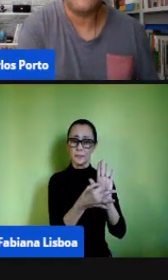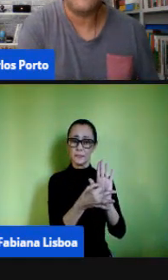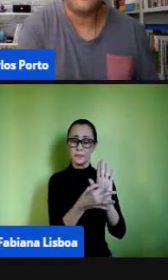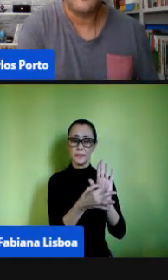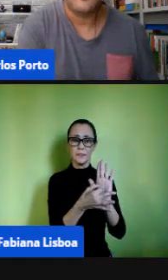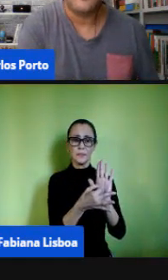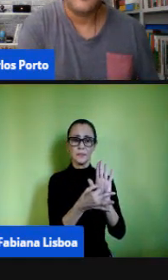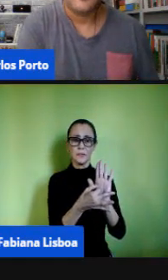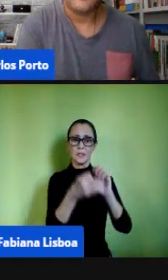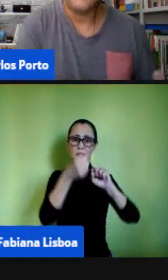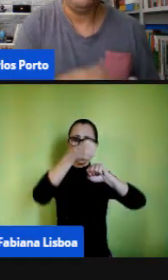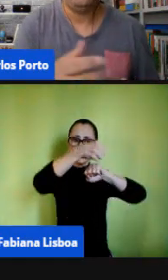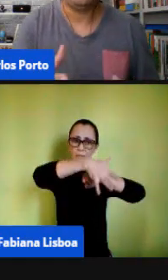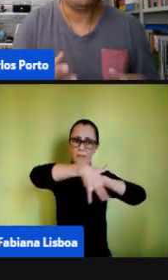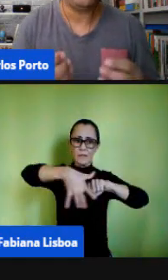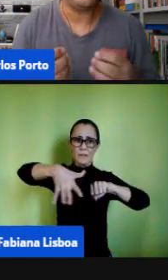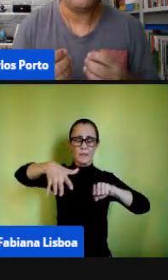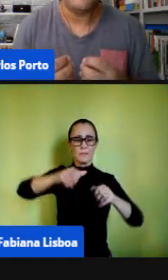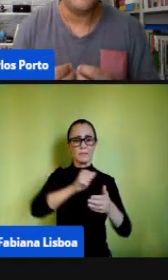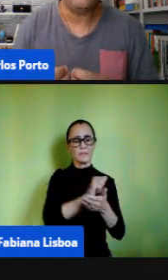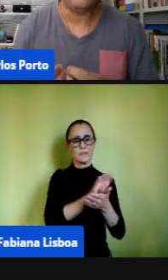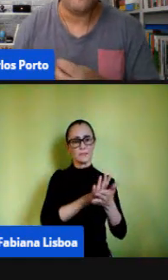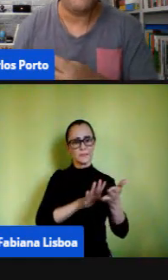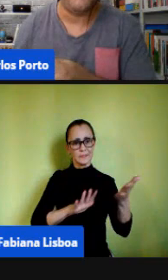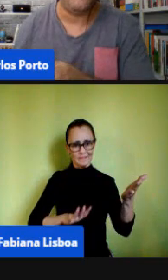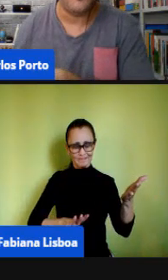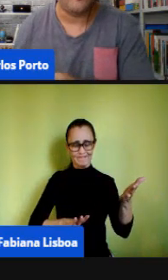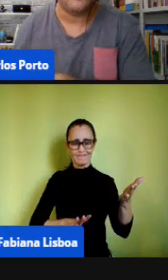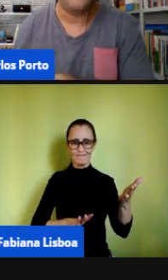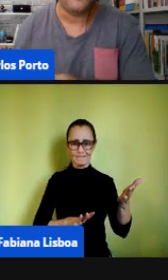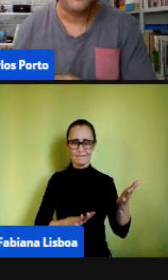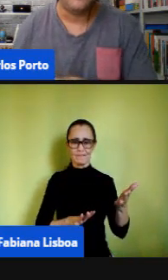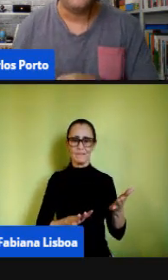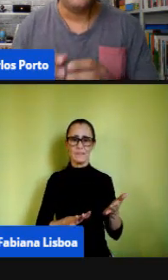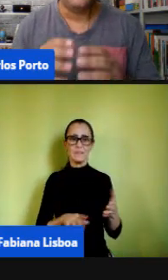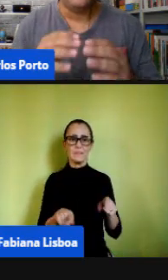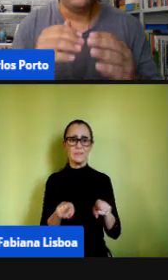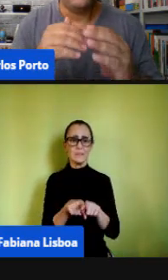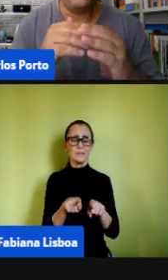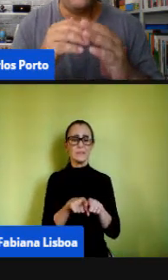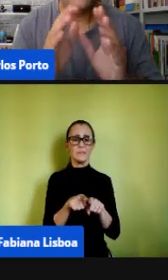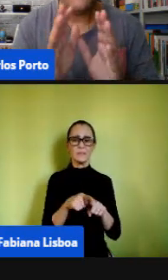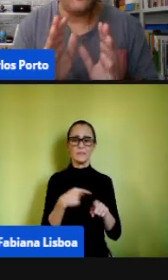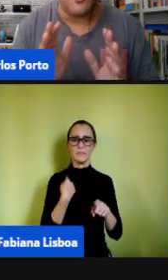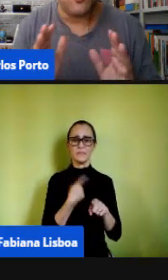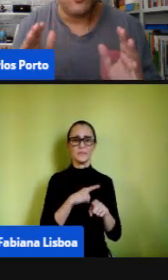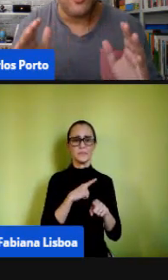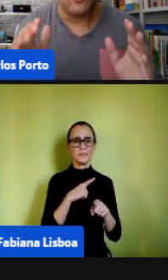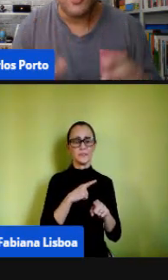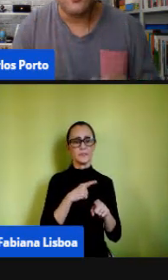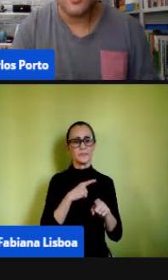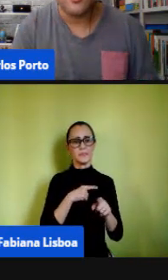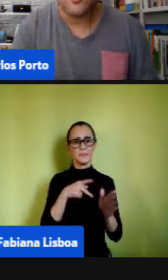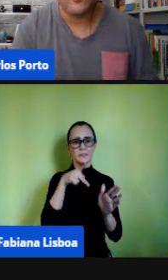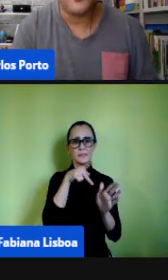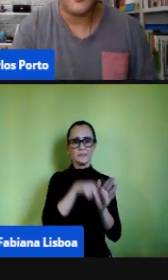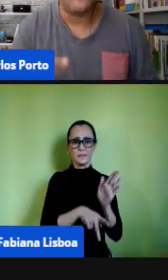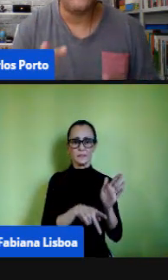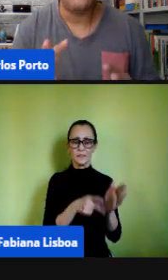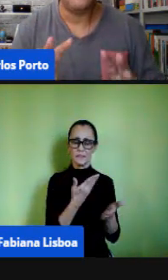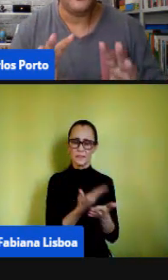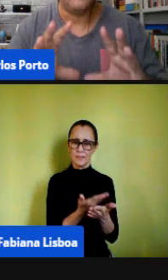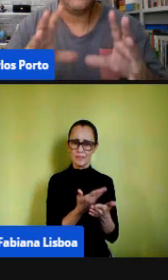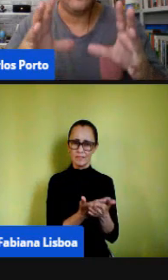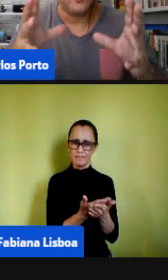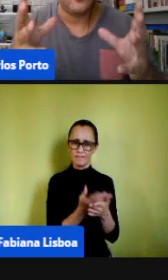atividades. Além disso, nós já trabalhamos com o plano de aula. Nós fizemos uma contextualização